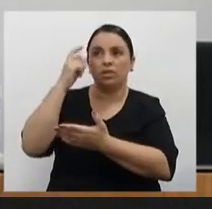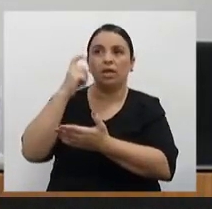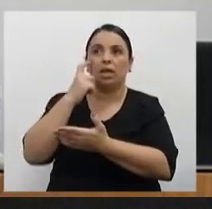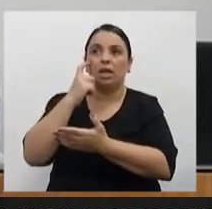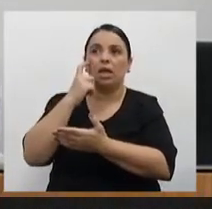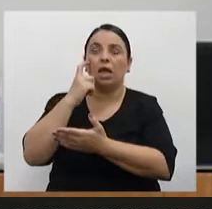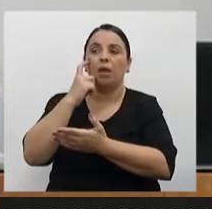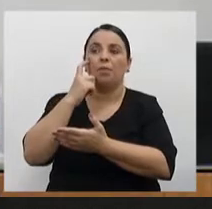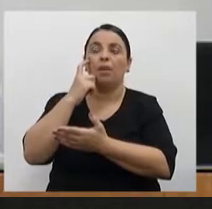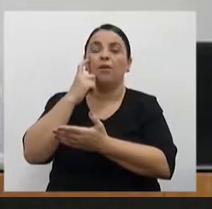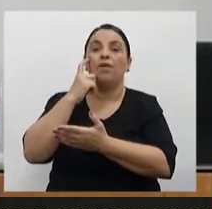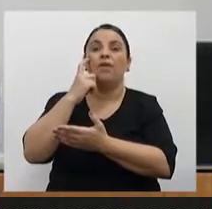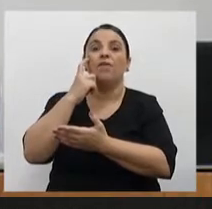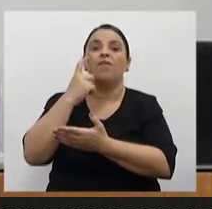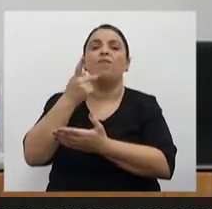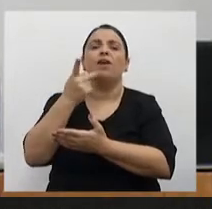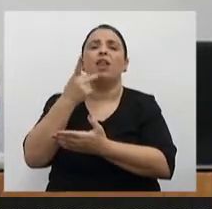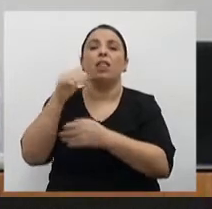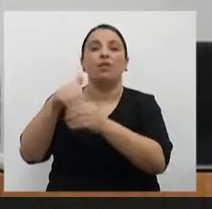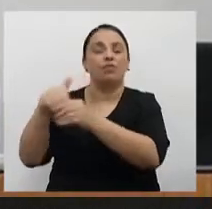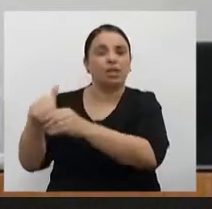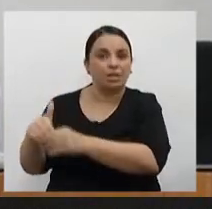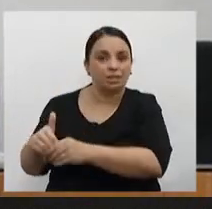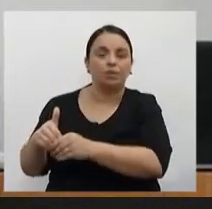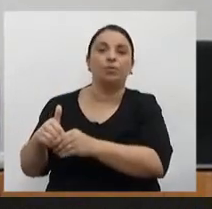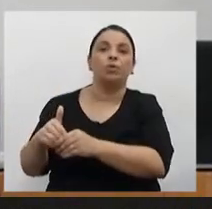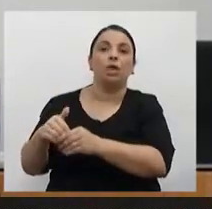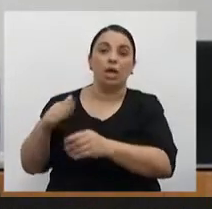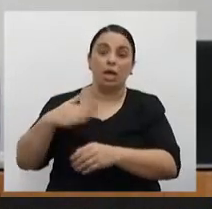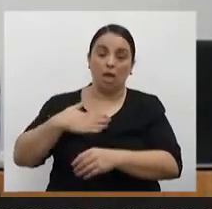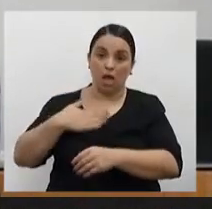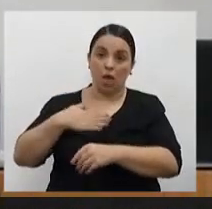fazer conduzir a votação, uma vez que o requerimento é de minha autoria.